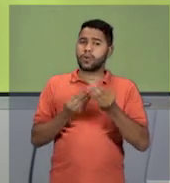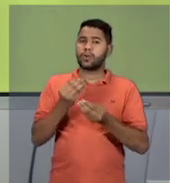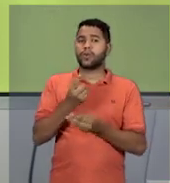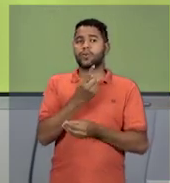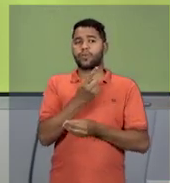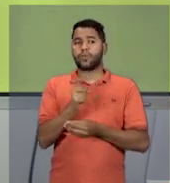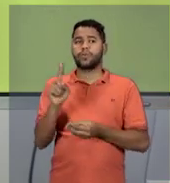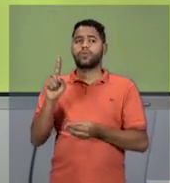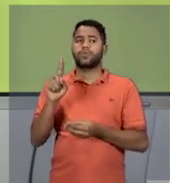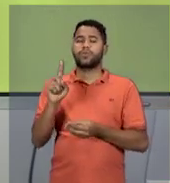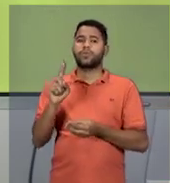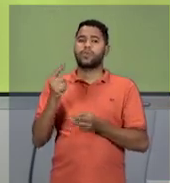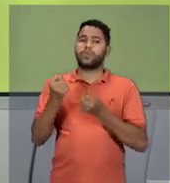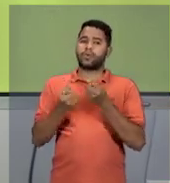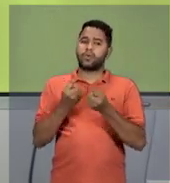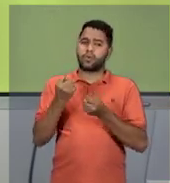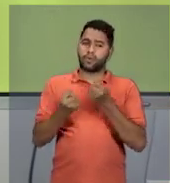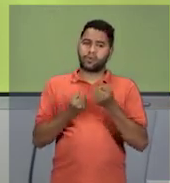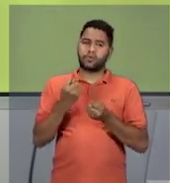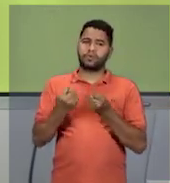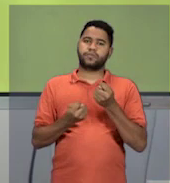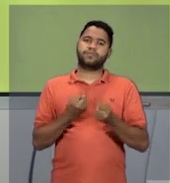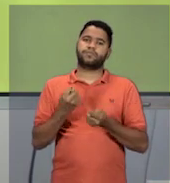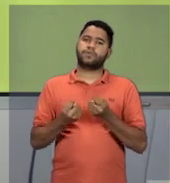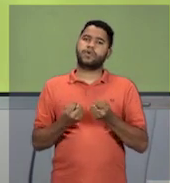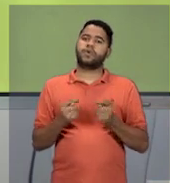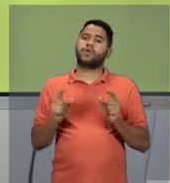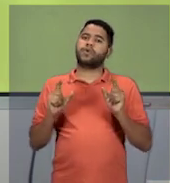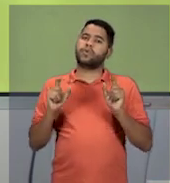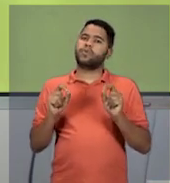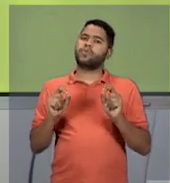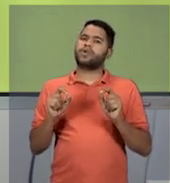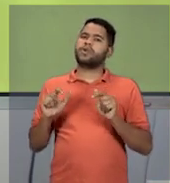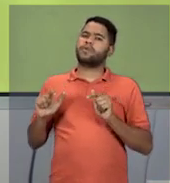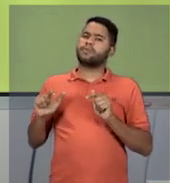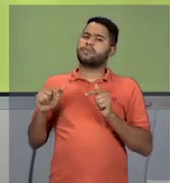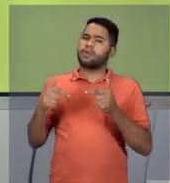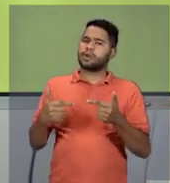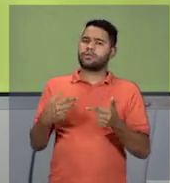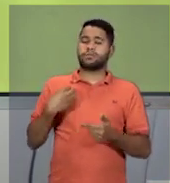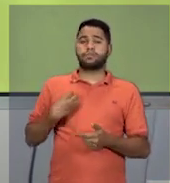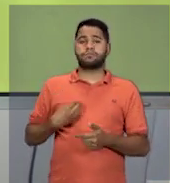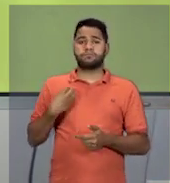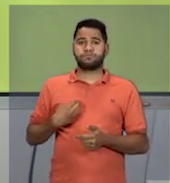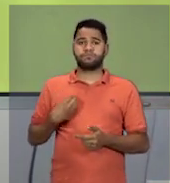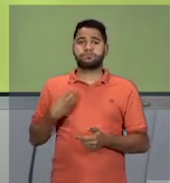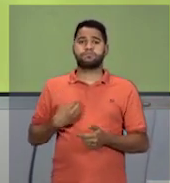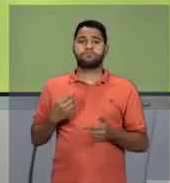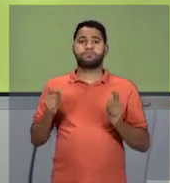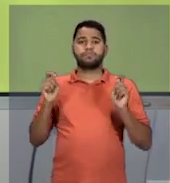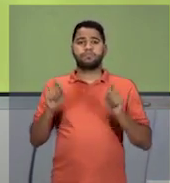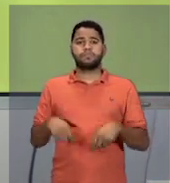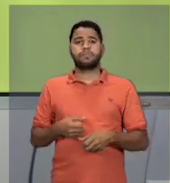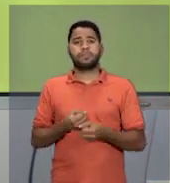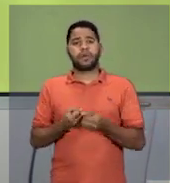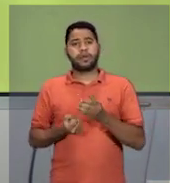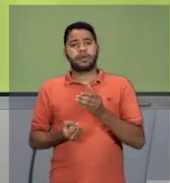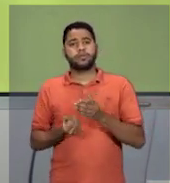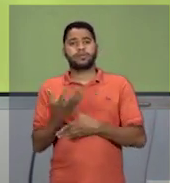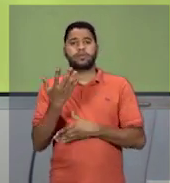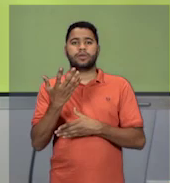último, sobre a economia, o que eles faziam aqui para sobreviver, né, para gerar